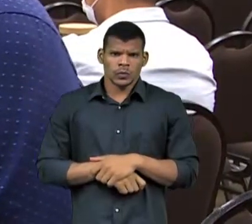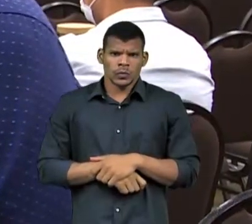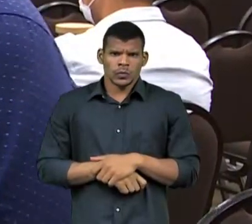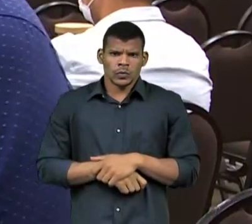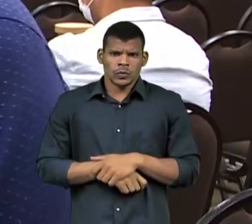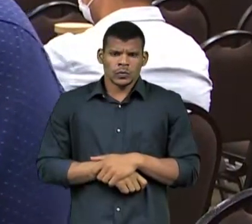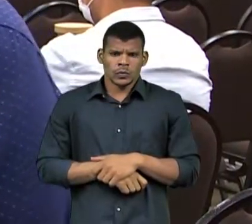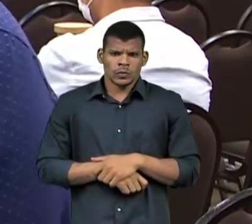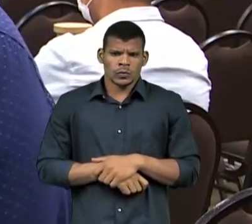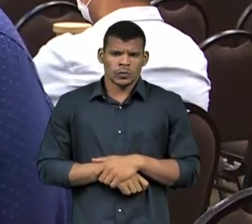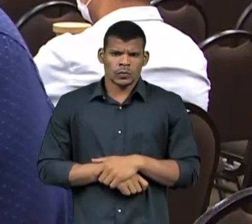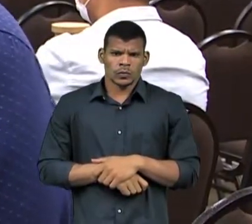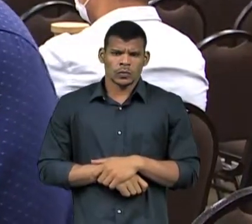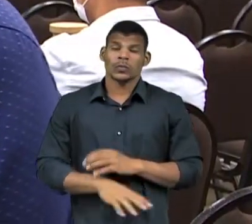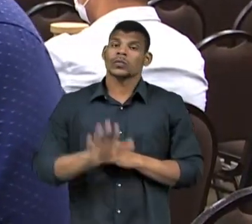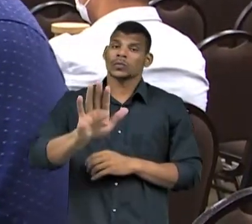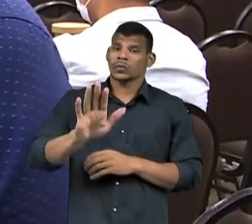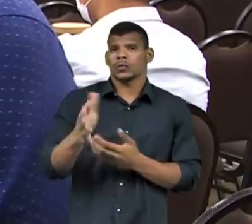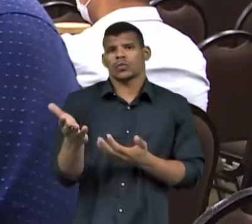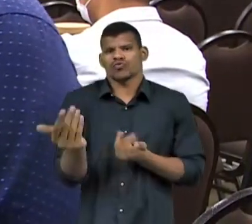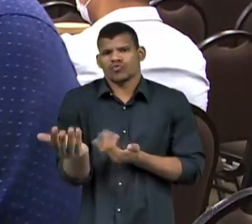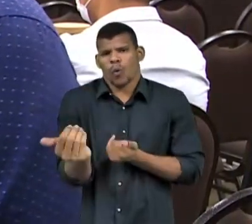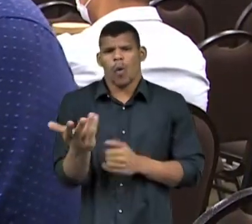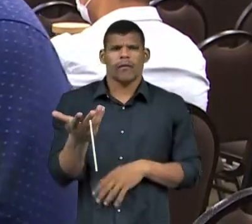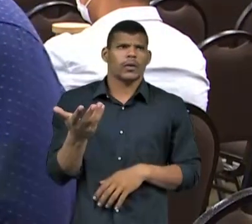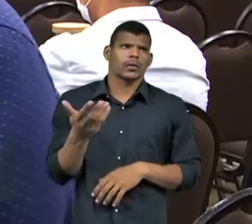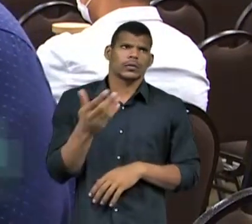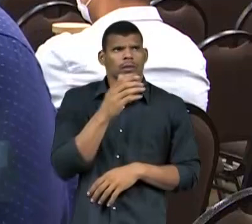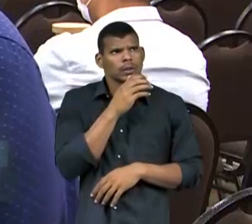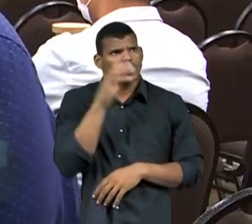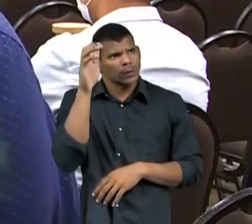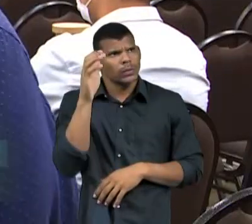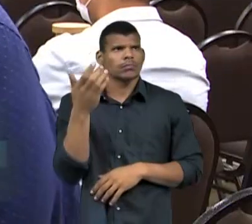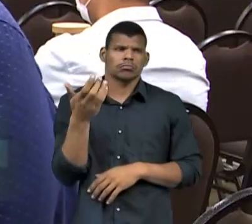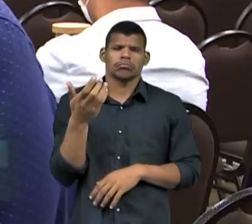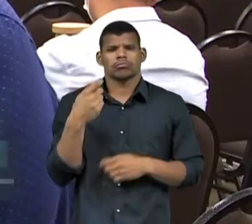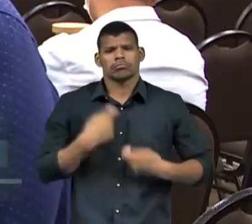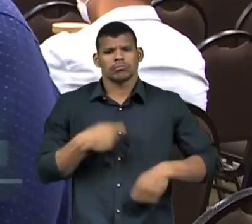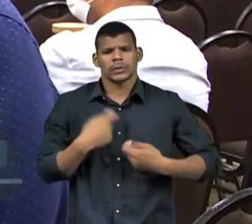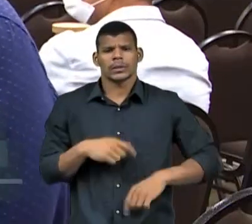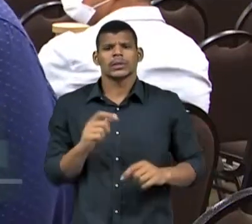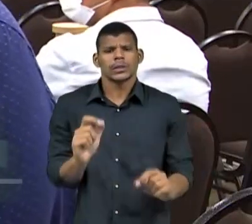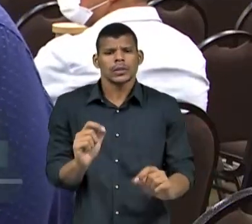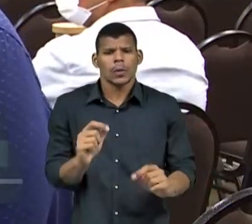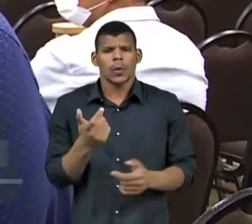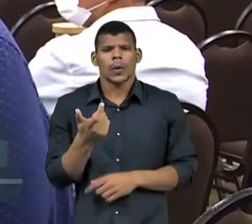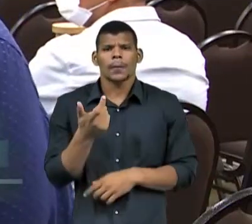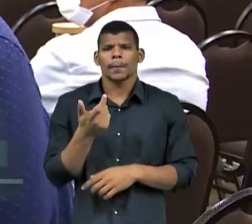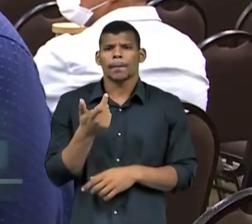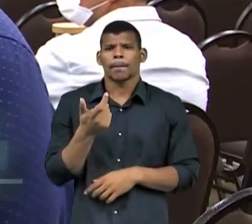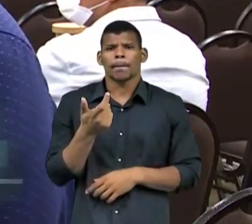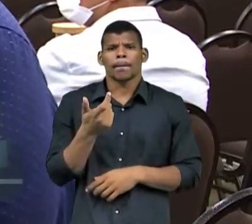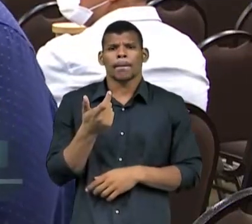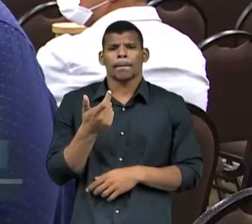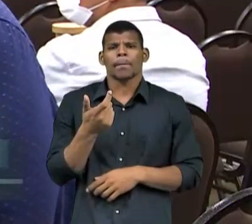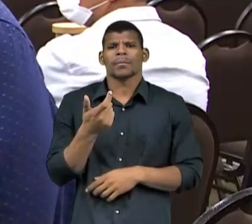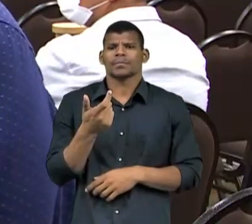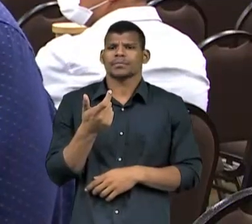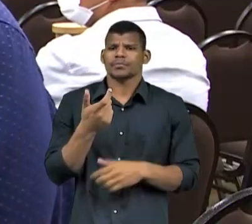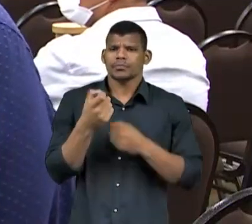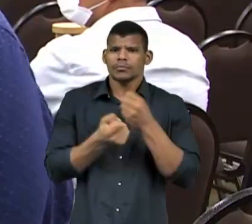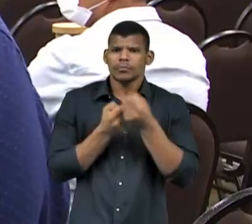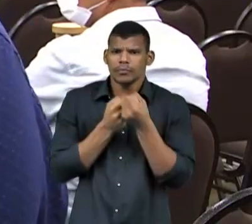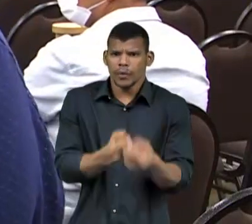aí adolescentes, jovens, precisando desse apoio, desse incentivo, e essa parceria do Estado junto com o